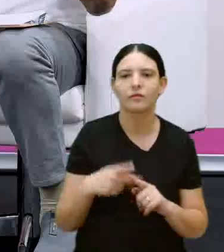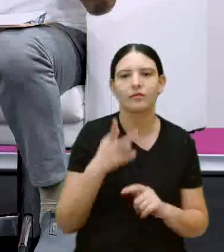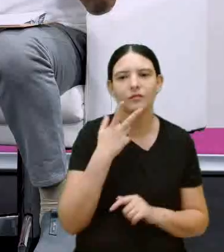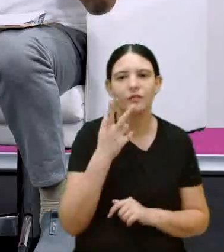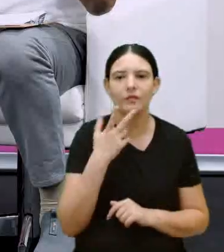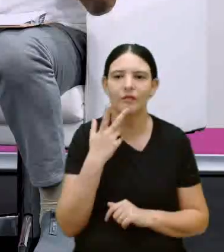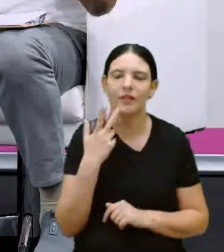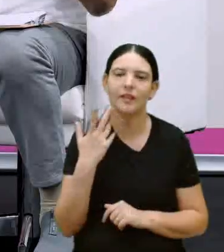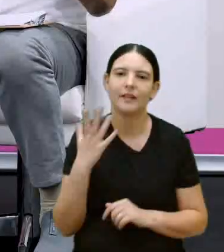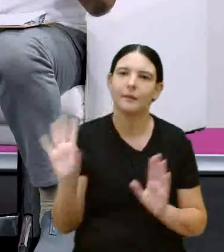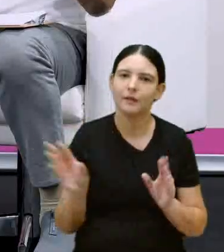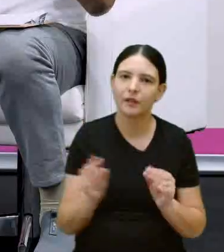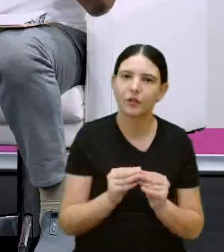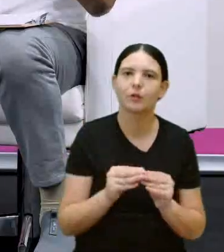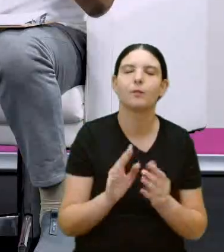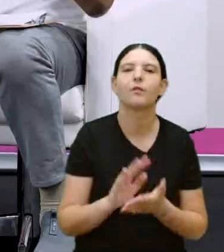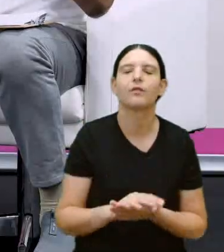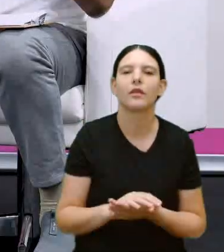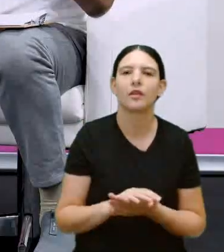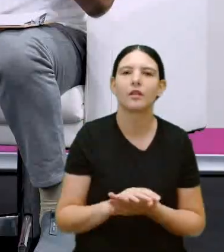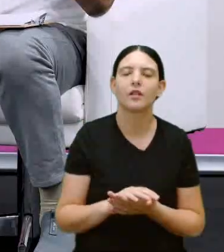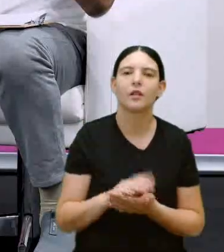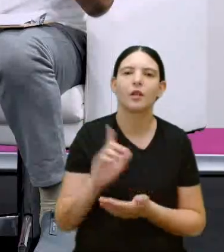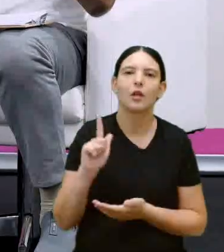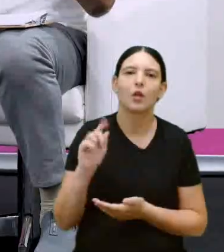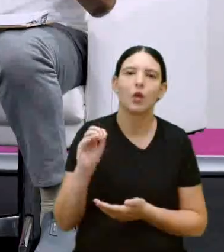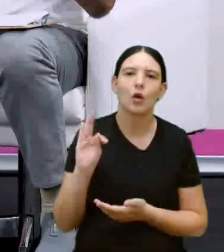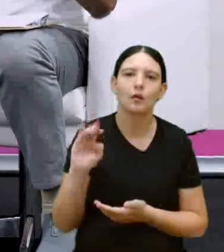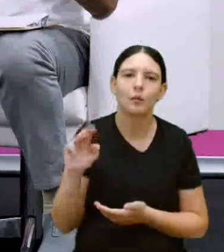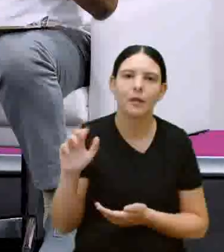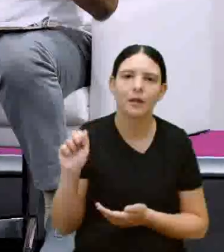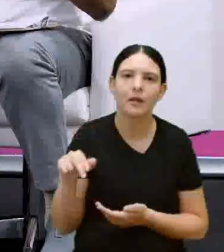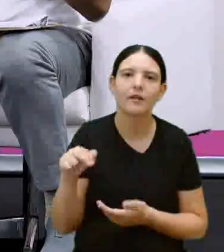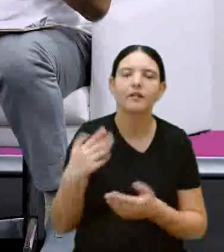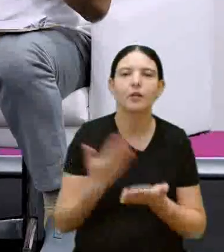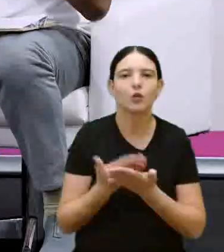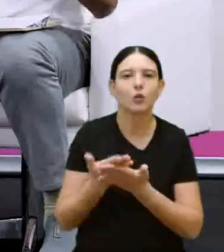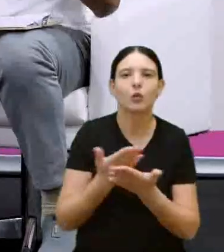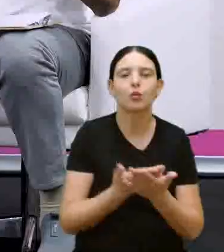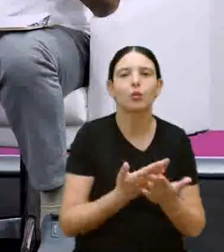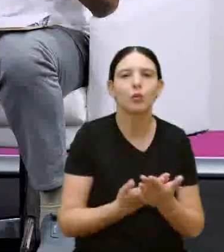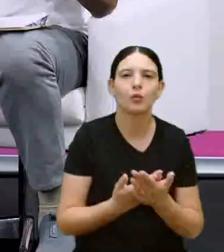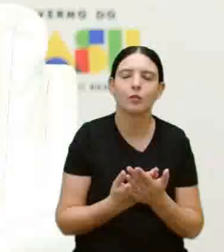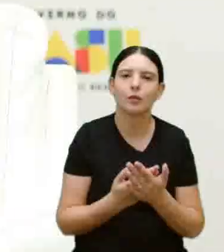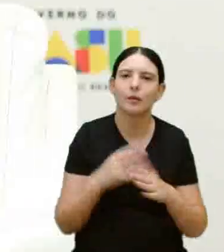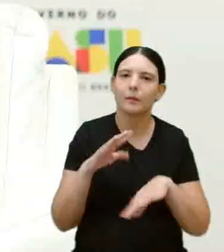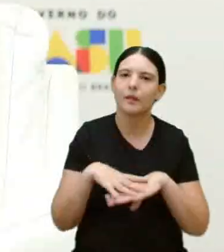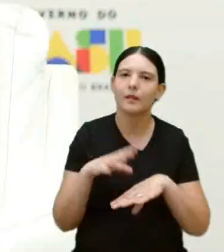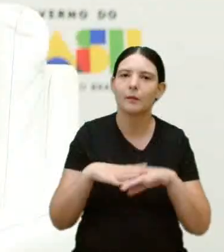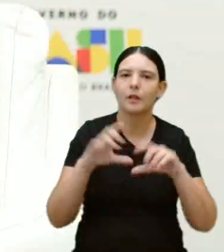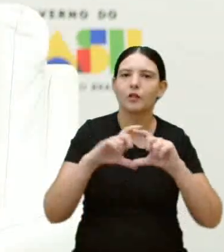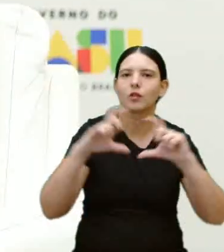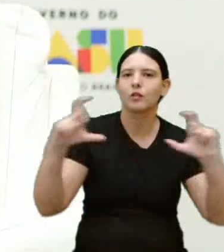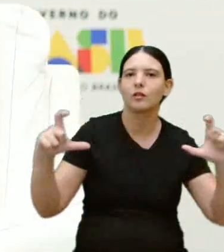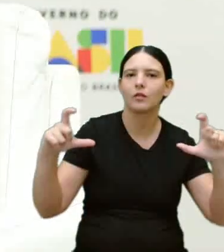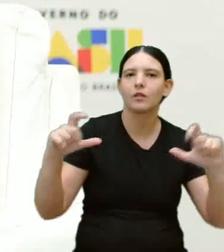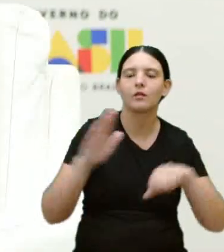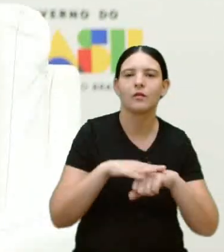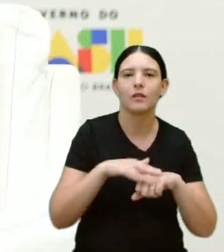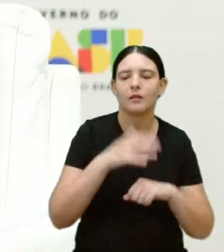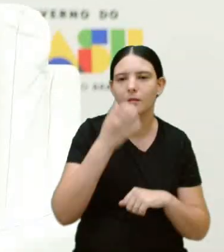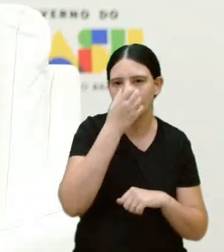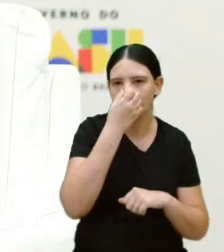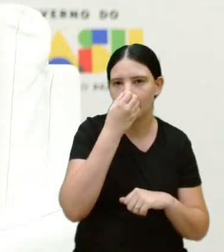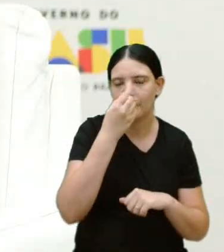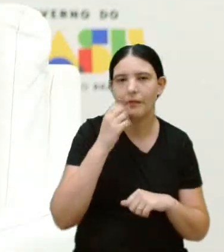fechar. O Gottman faz, no estudo dele, ele faz uma equação, mais ou menos uma equação, tá? A cada